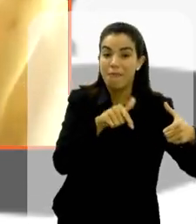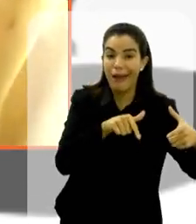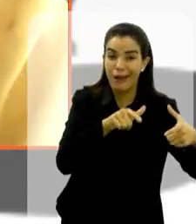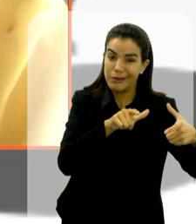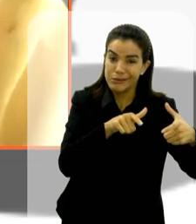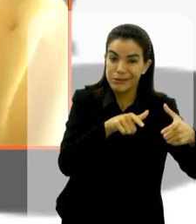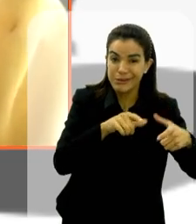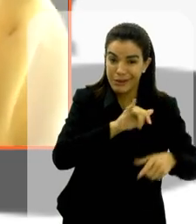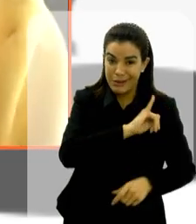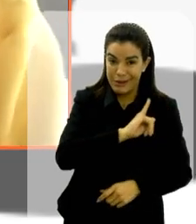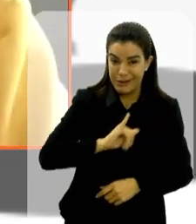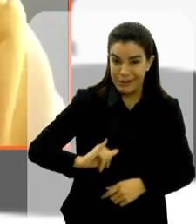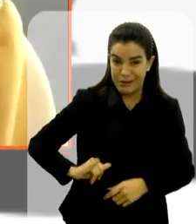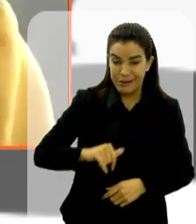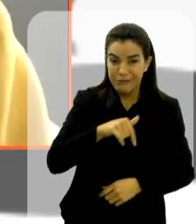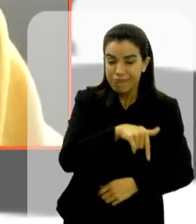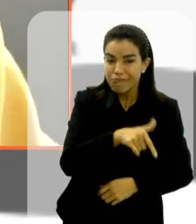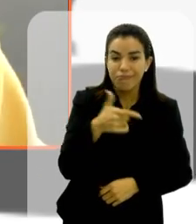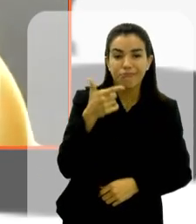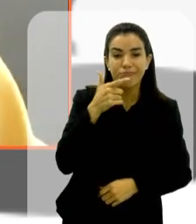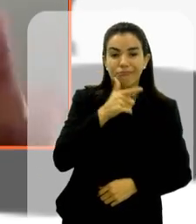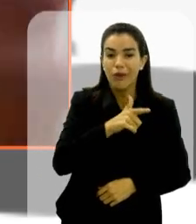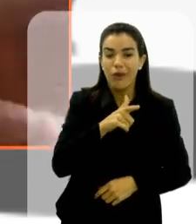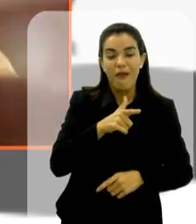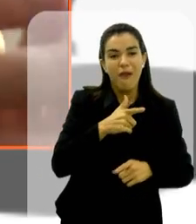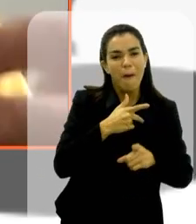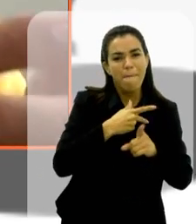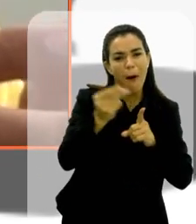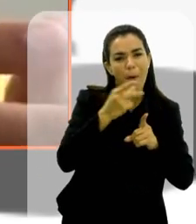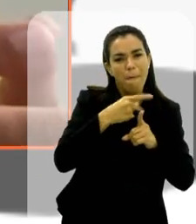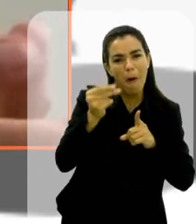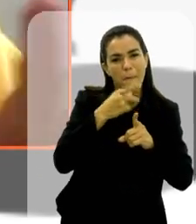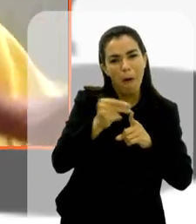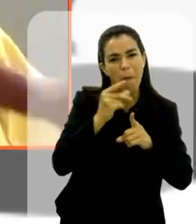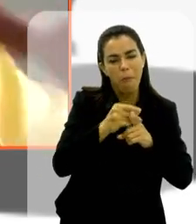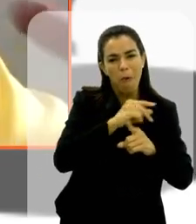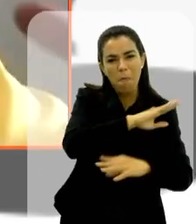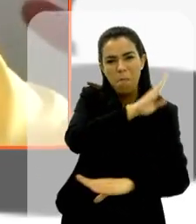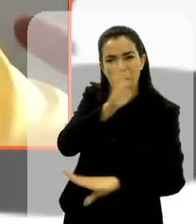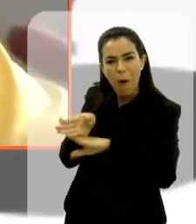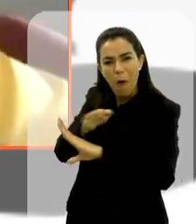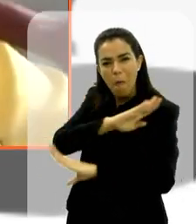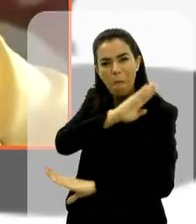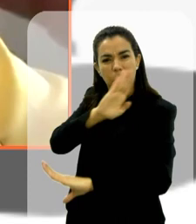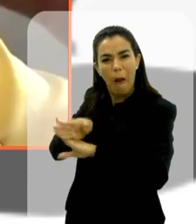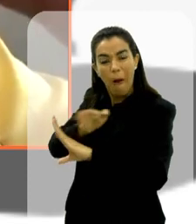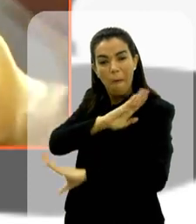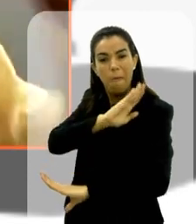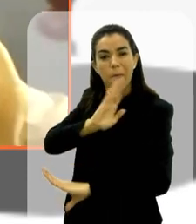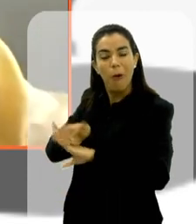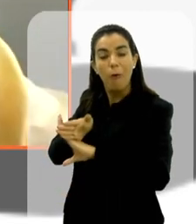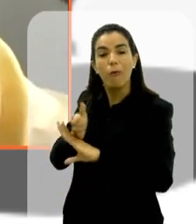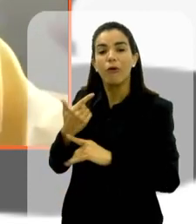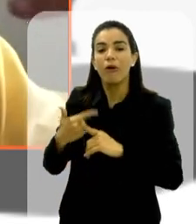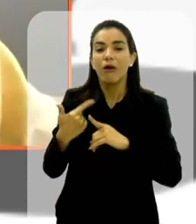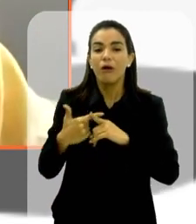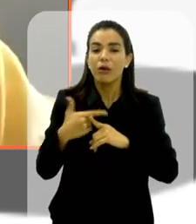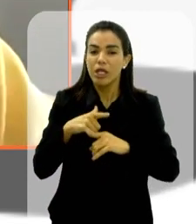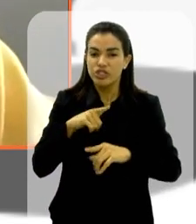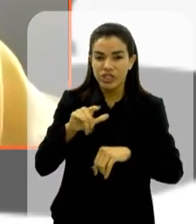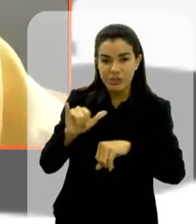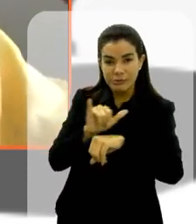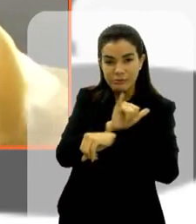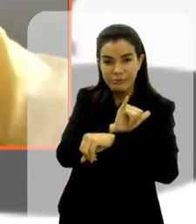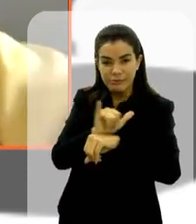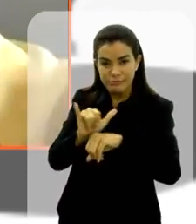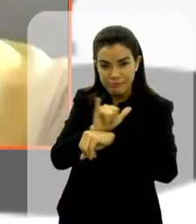na ilha, conseguia sempre vencer as batalhas, porque na ilha ele tinha uma posição